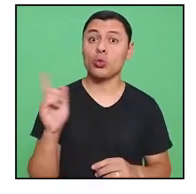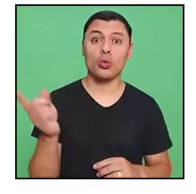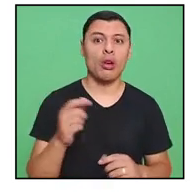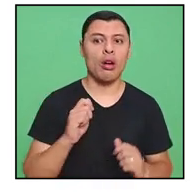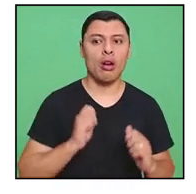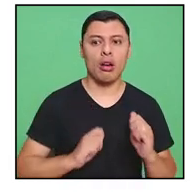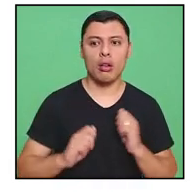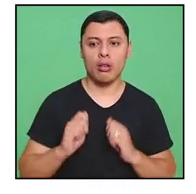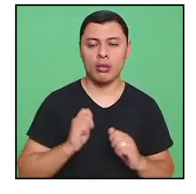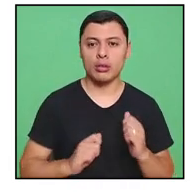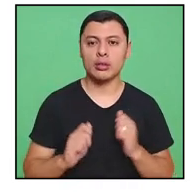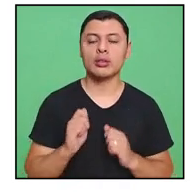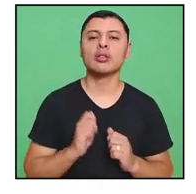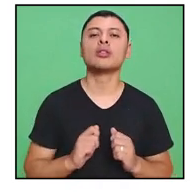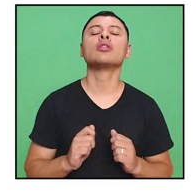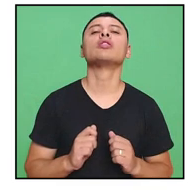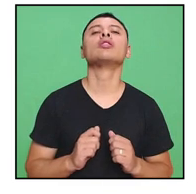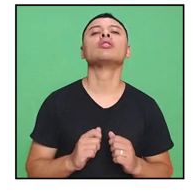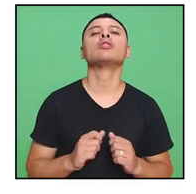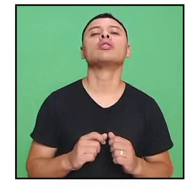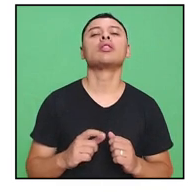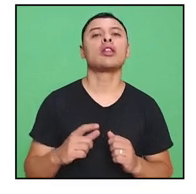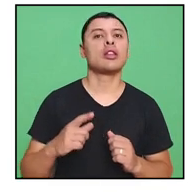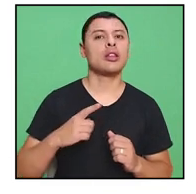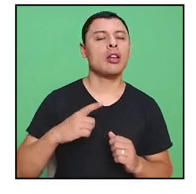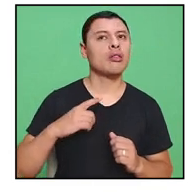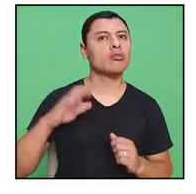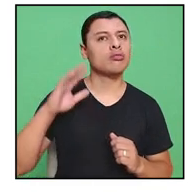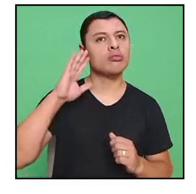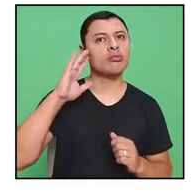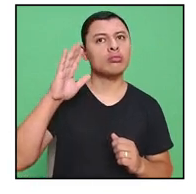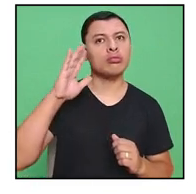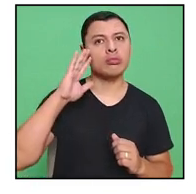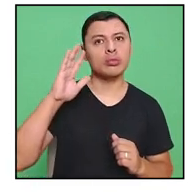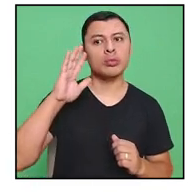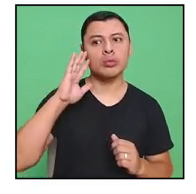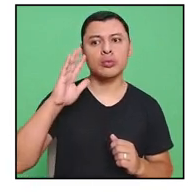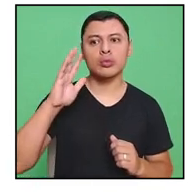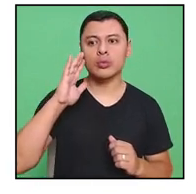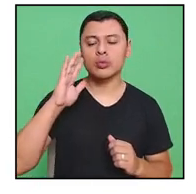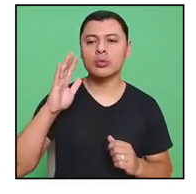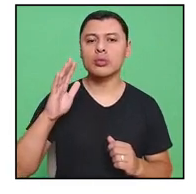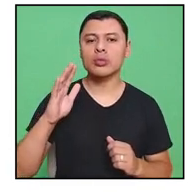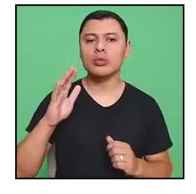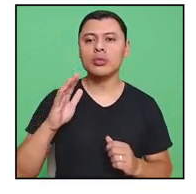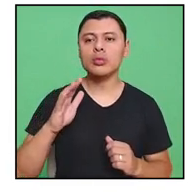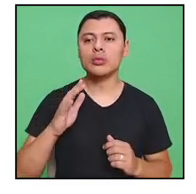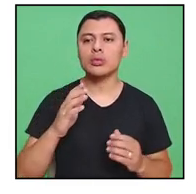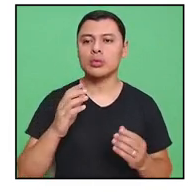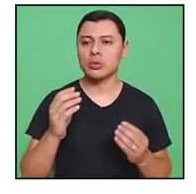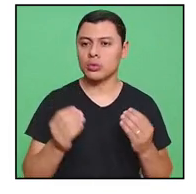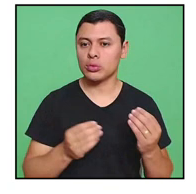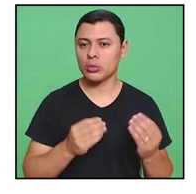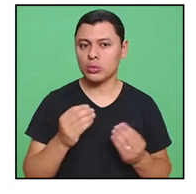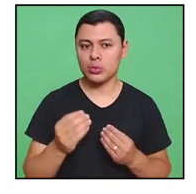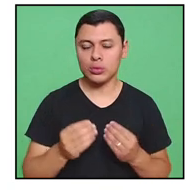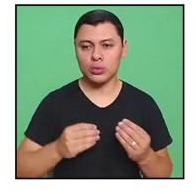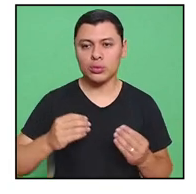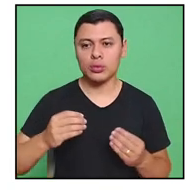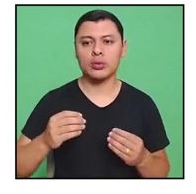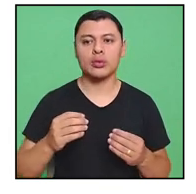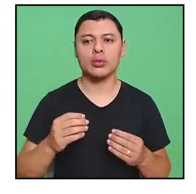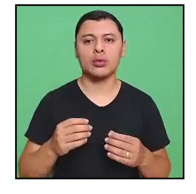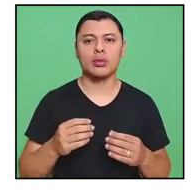que tenham em mente essa relação de vintage, colocar